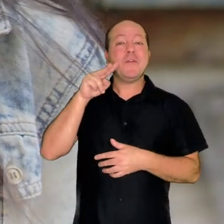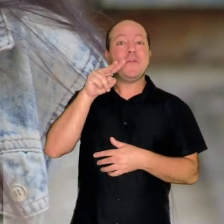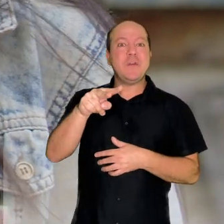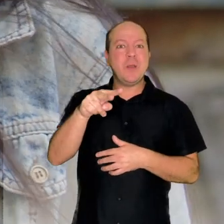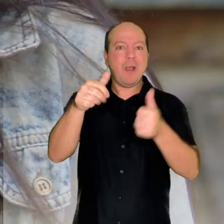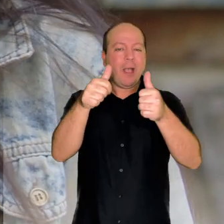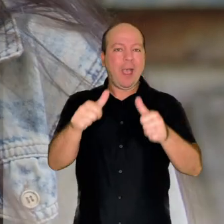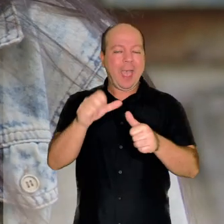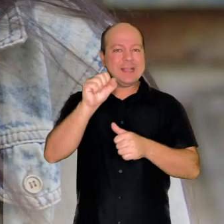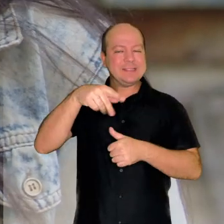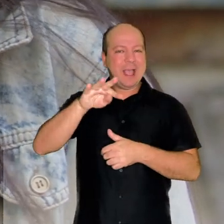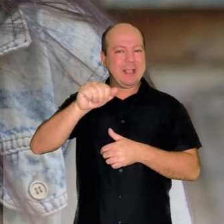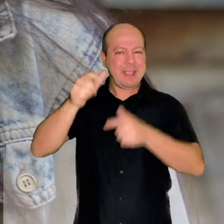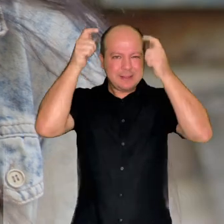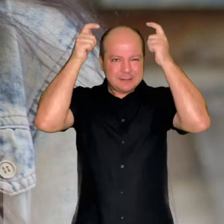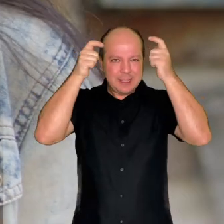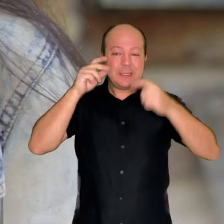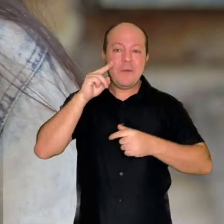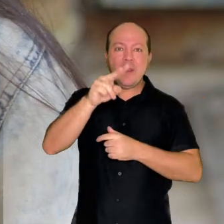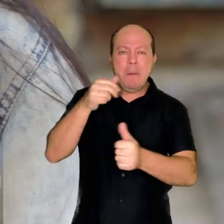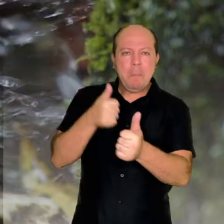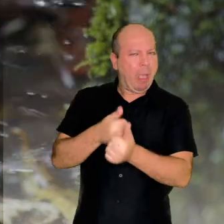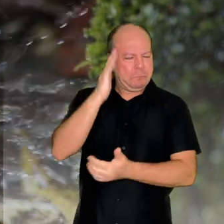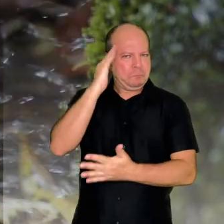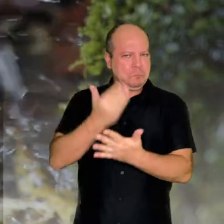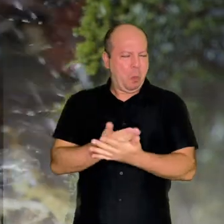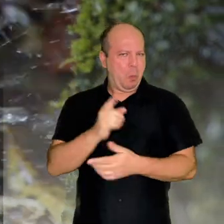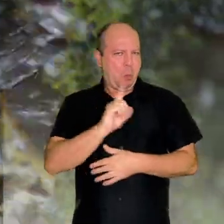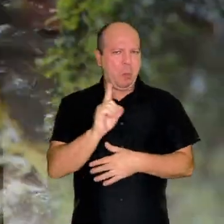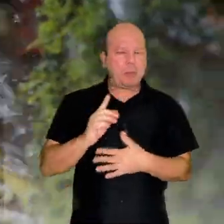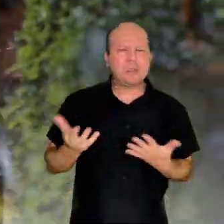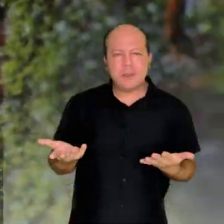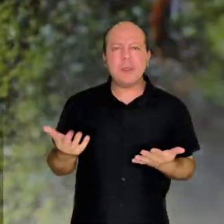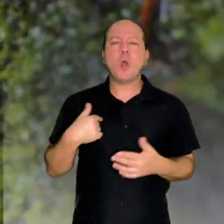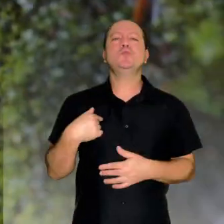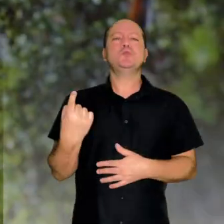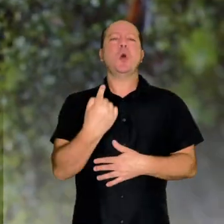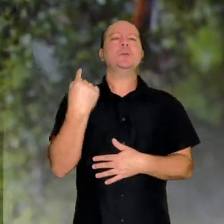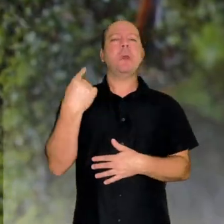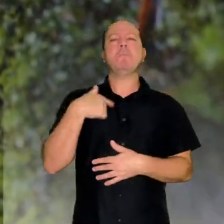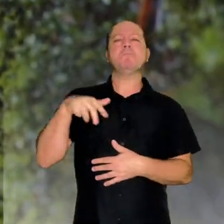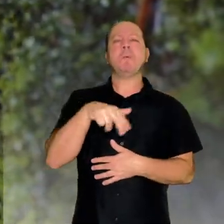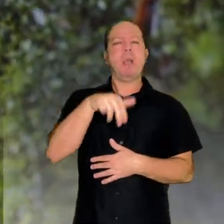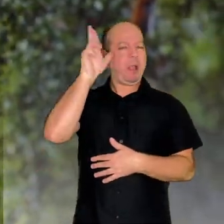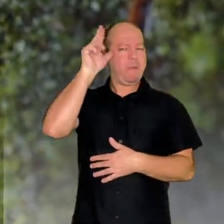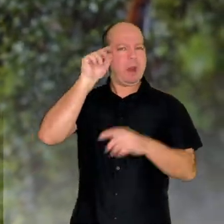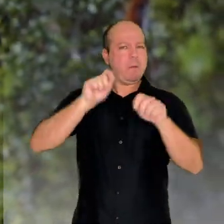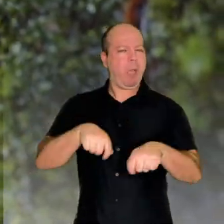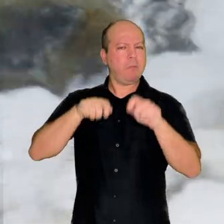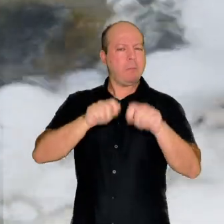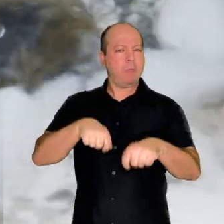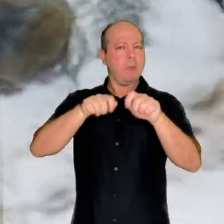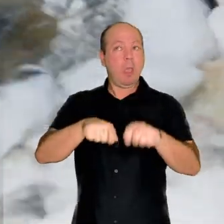que viam a santa nessa bica d'água, nessa fonte da Minalba. E ele não acreditava. Aí um dia ele estava lá sozinho, andando com seu